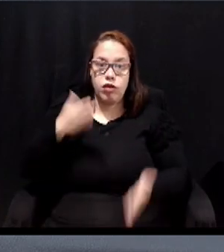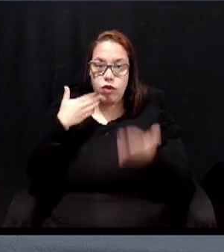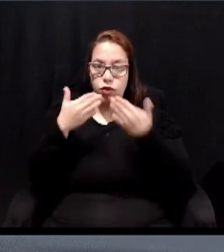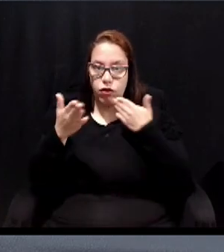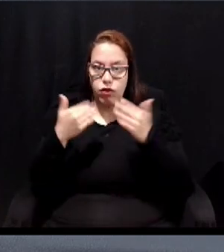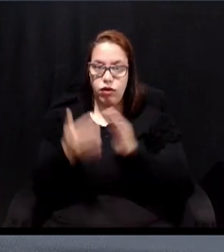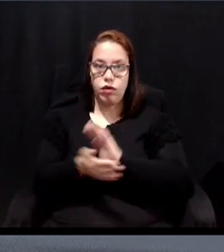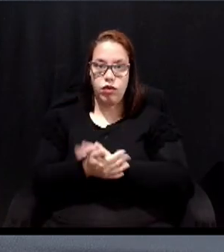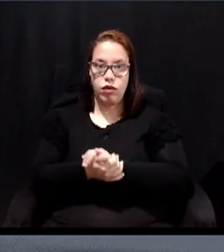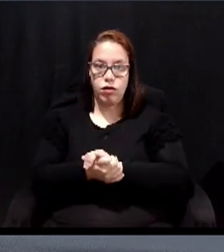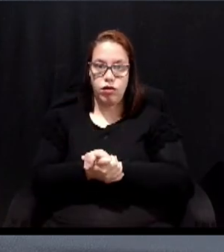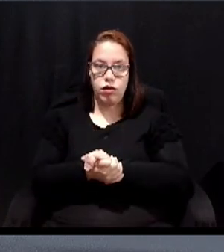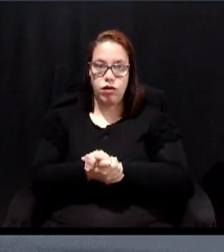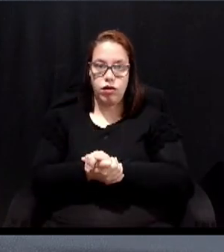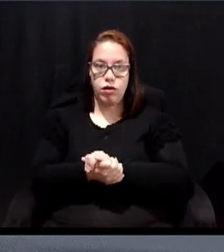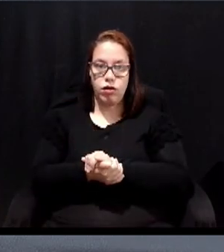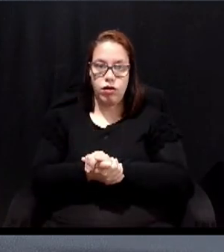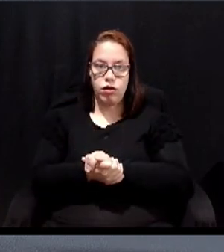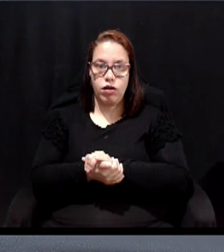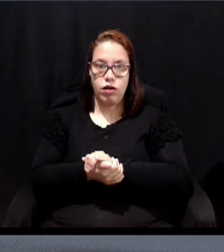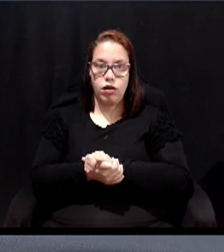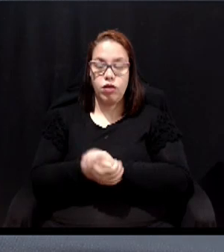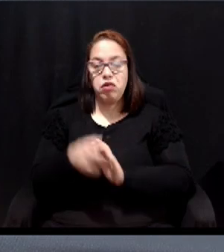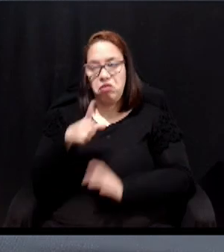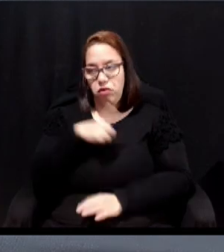temos nossos canais oficiais, né, que é